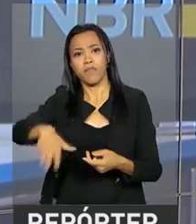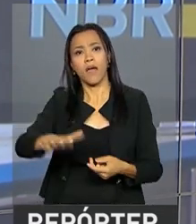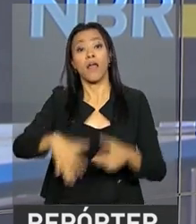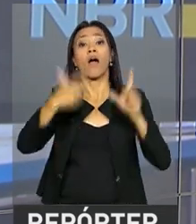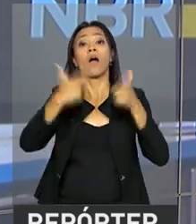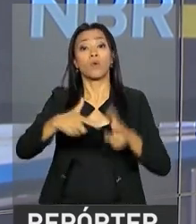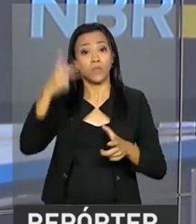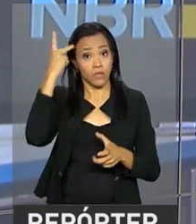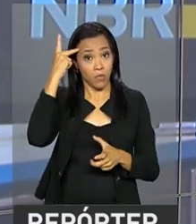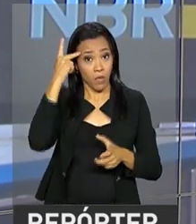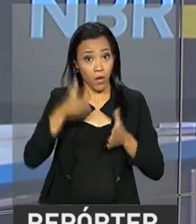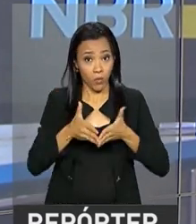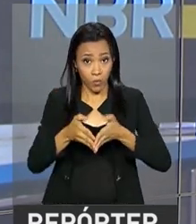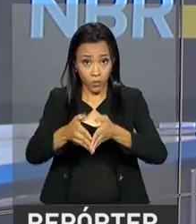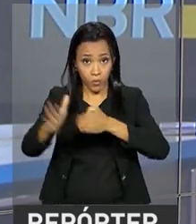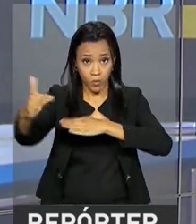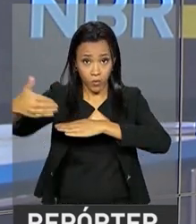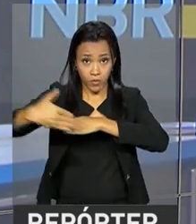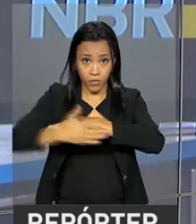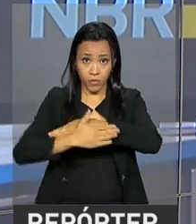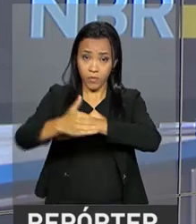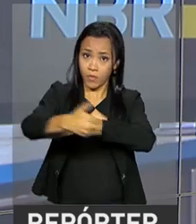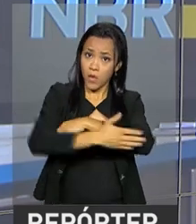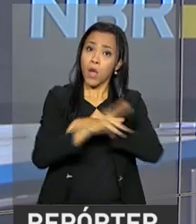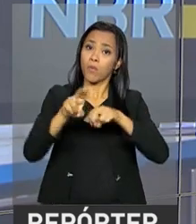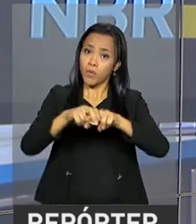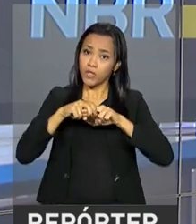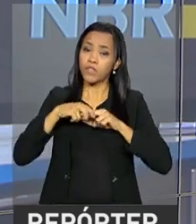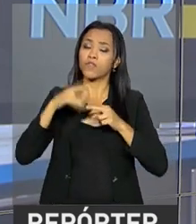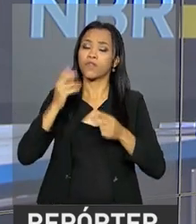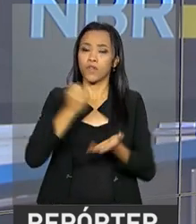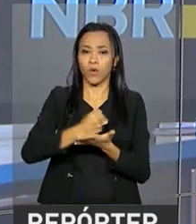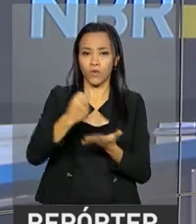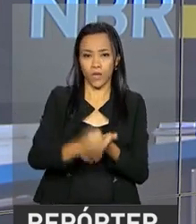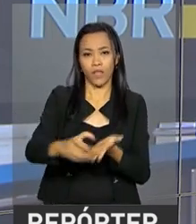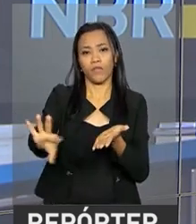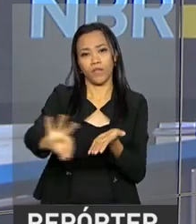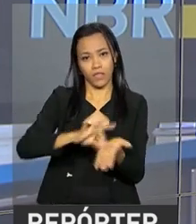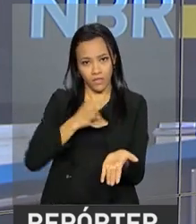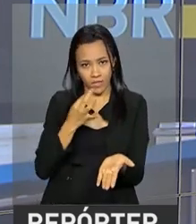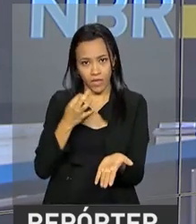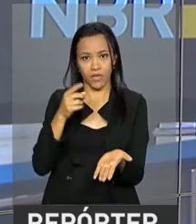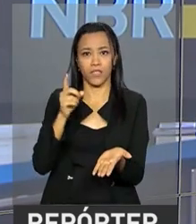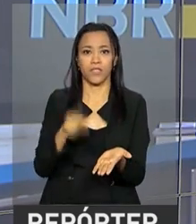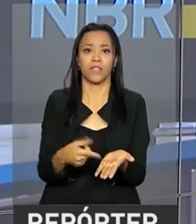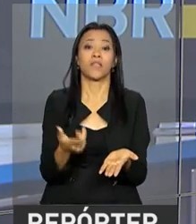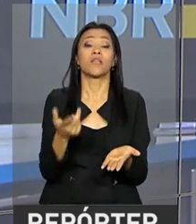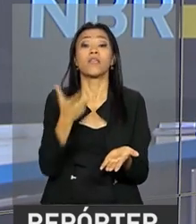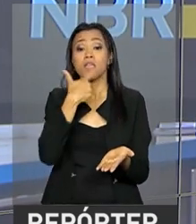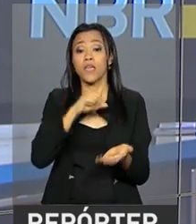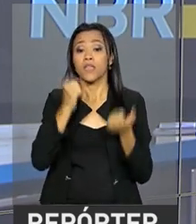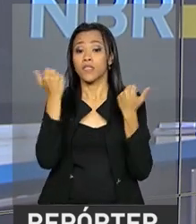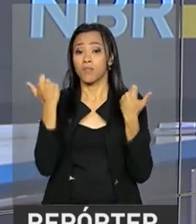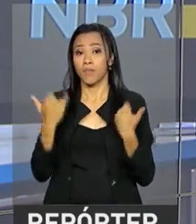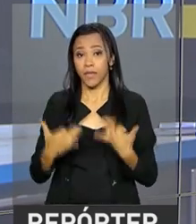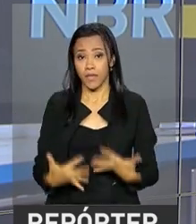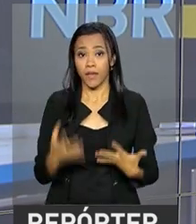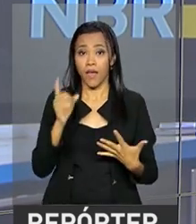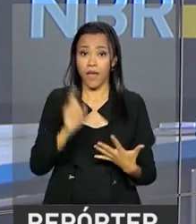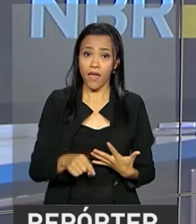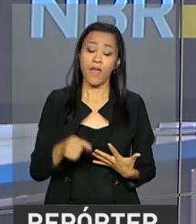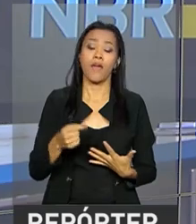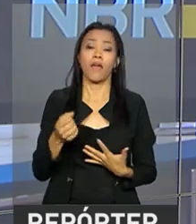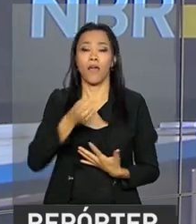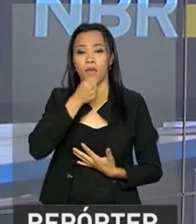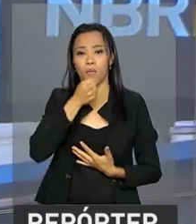em São Paulo para isso foi assinado um contrato de obras de drenagem de dragagem quem explica pra gente é a repórter